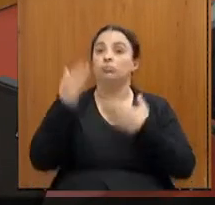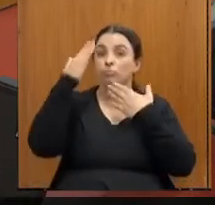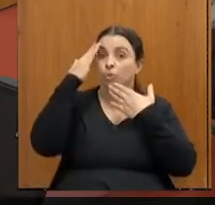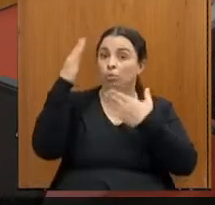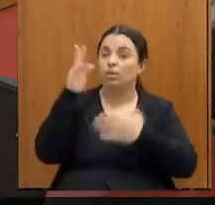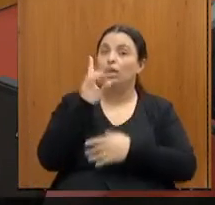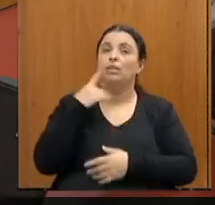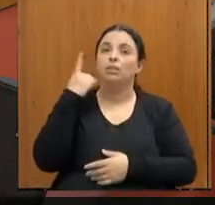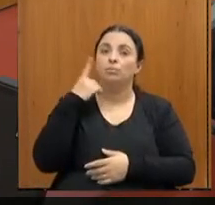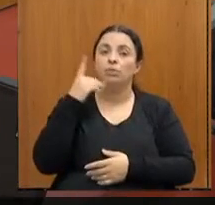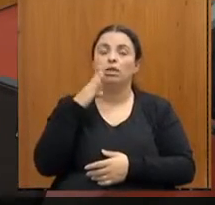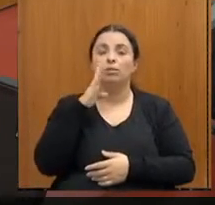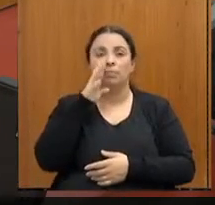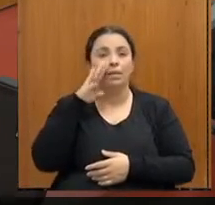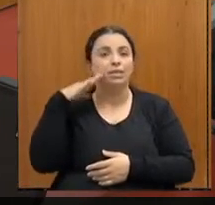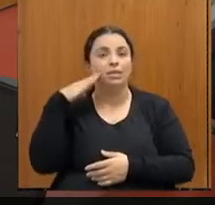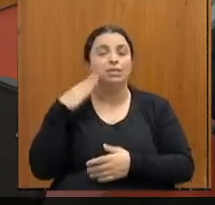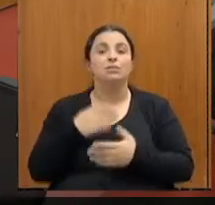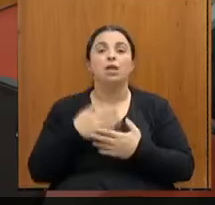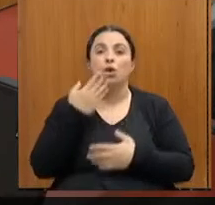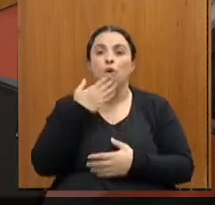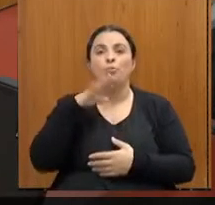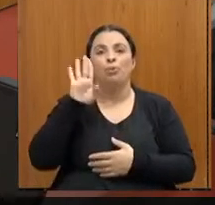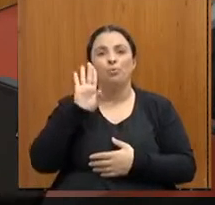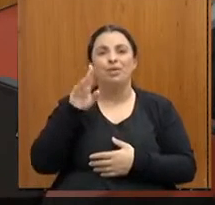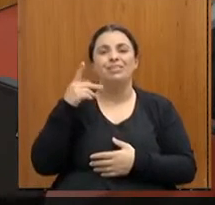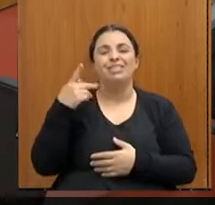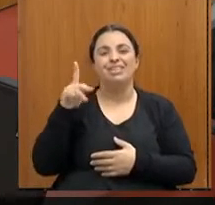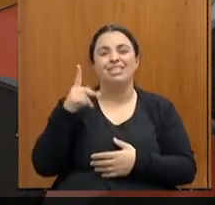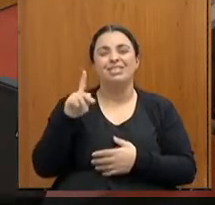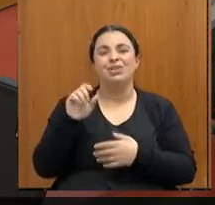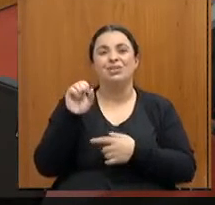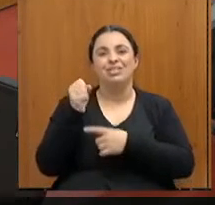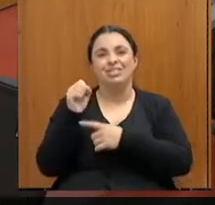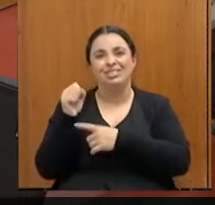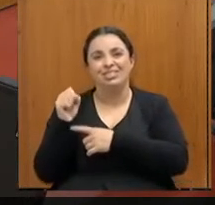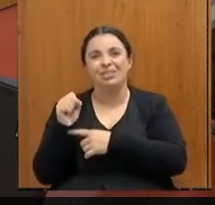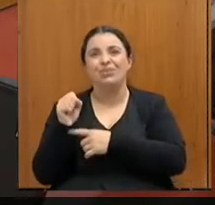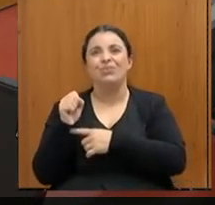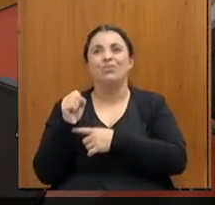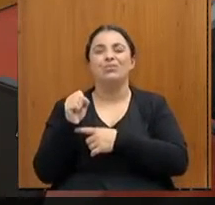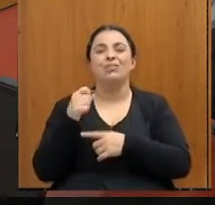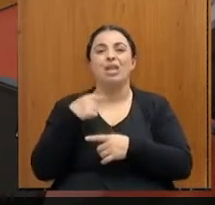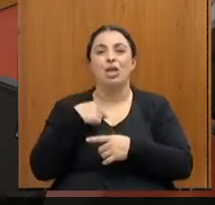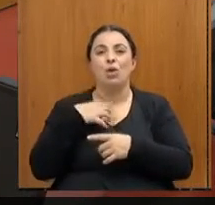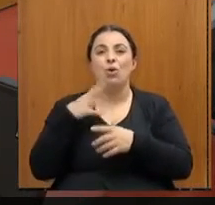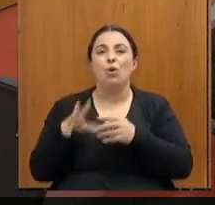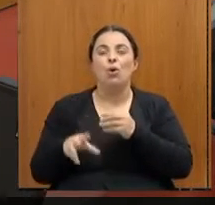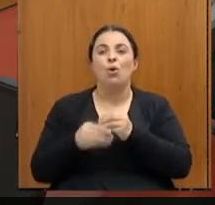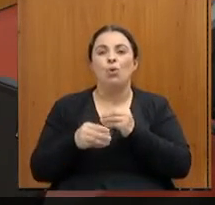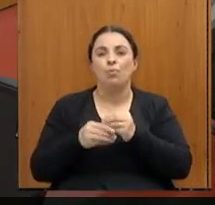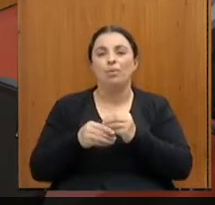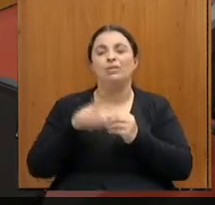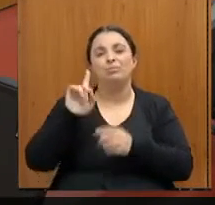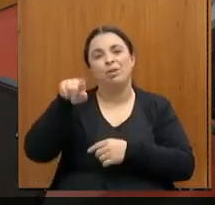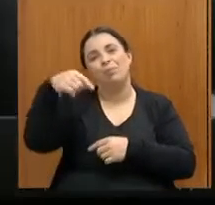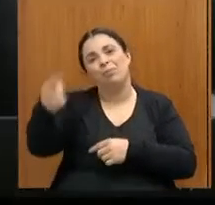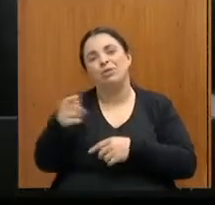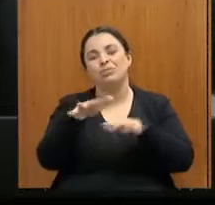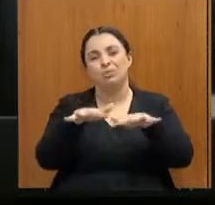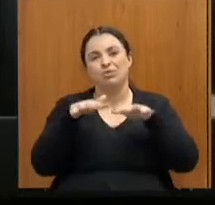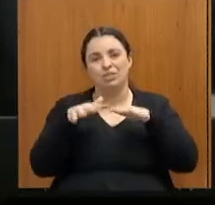Beatriz Cerqueira prometo prometo Deputado que eu compenso esse segundos das suas habilidades nesse momento para audiência